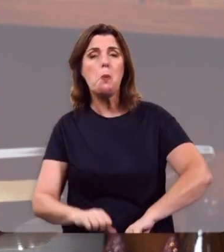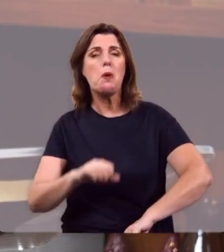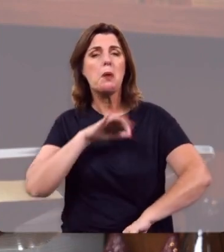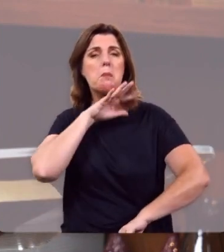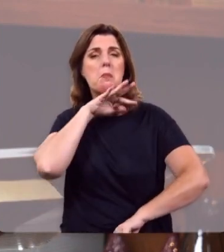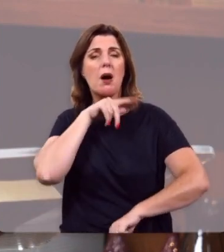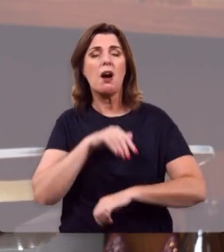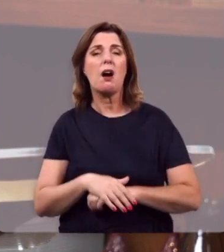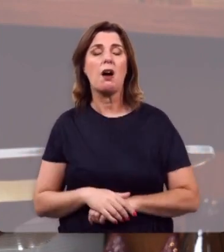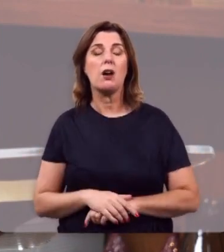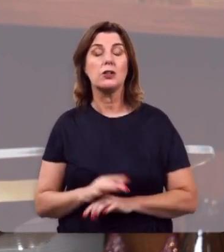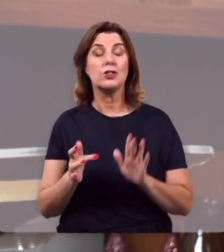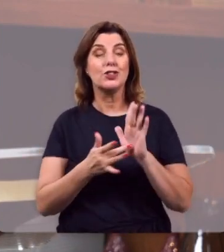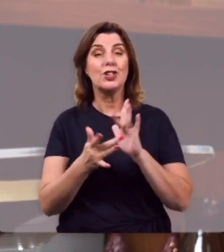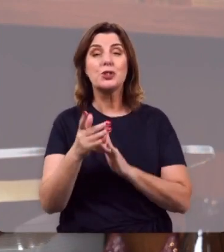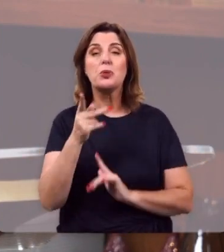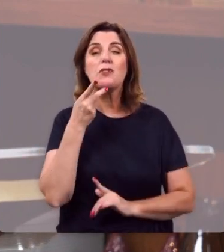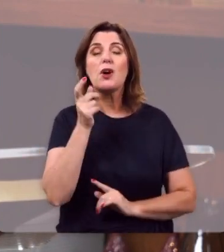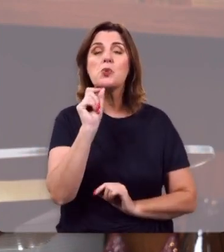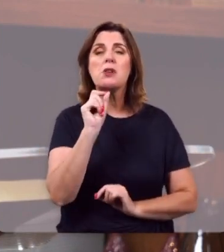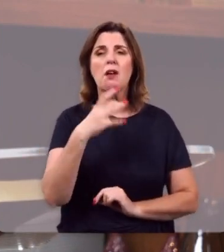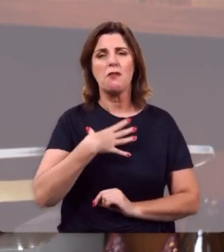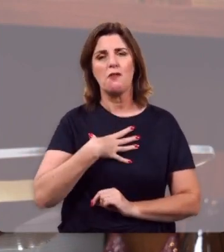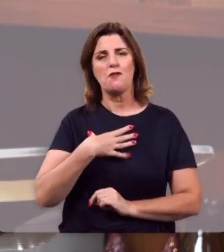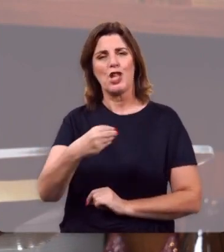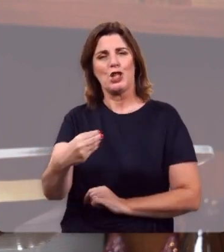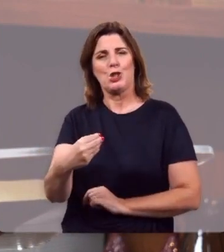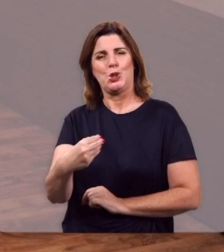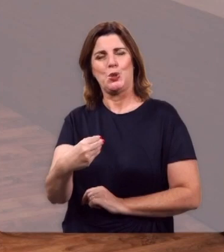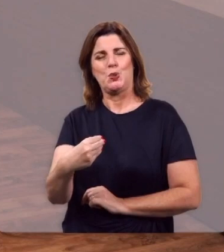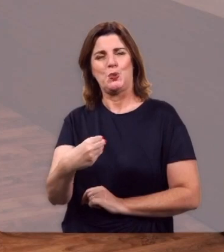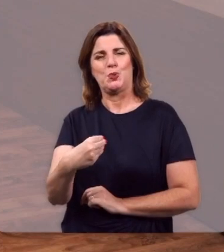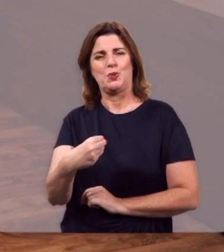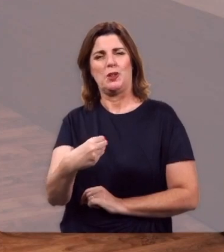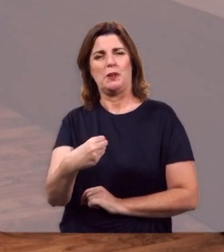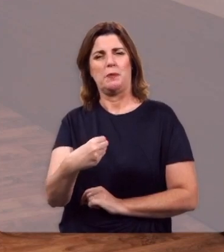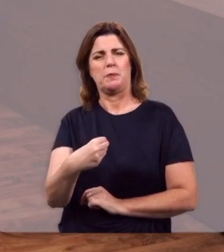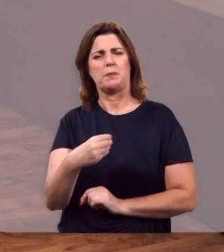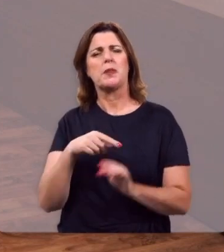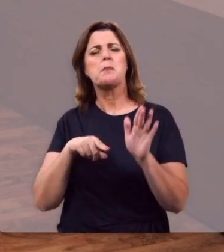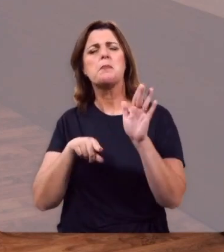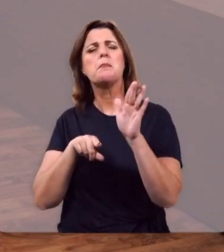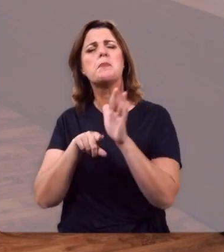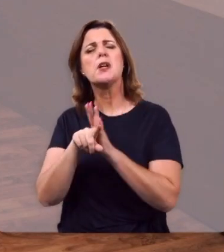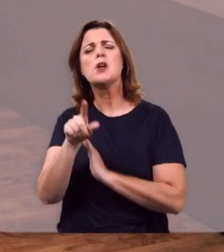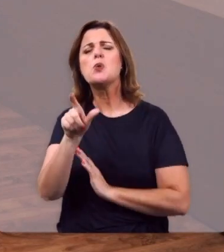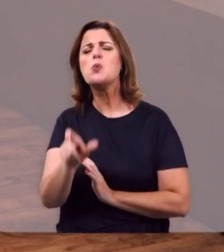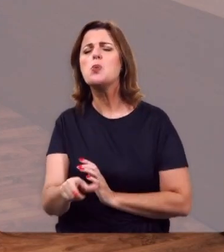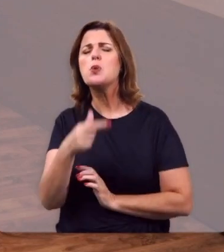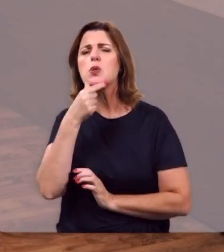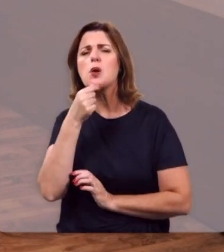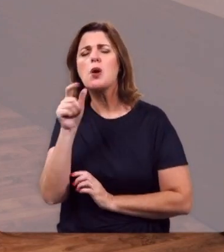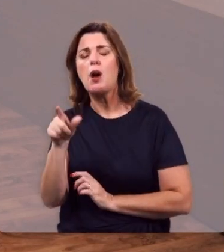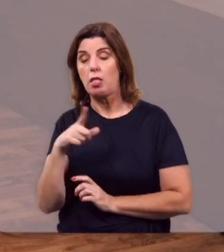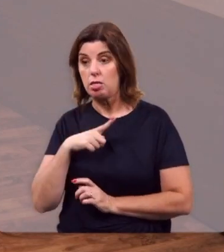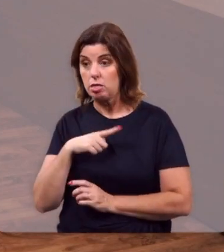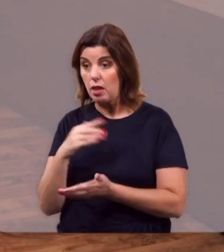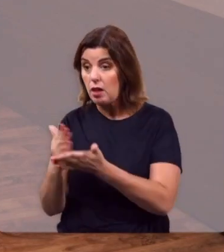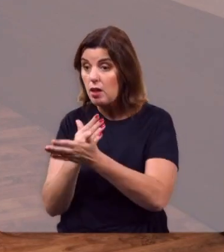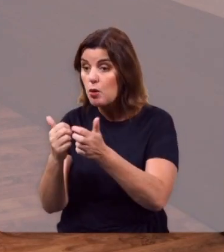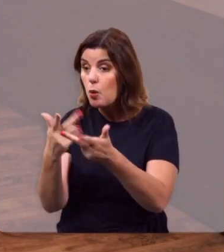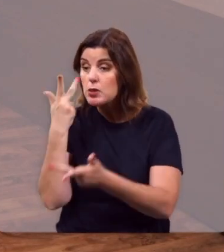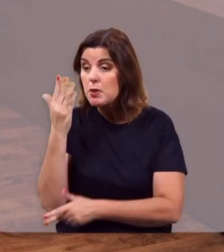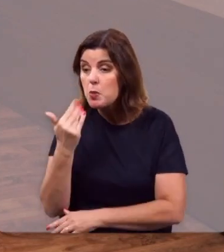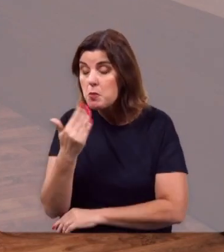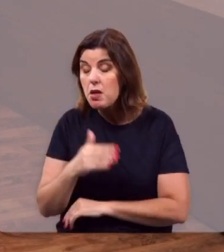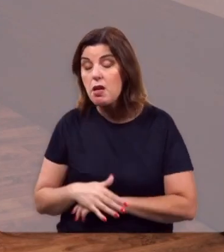deslizes, Ele ainda nos trata como filhos. Ele faz uma pergunta diagnóstica para eles: tendes aí alguma coisa